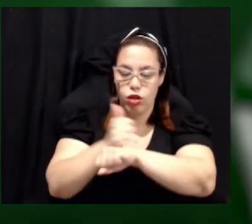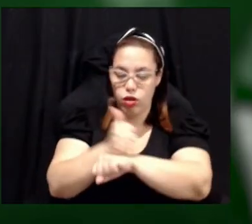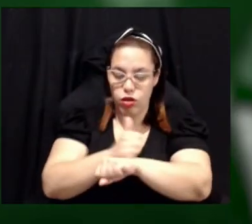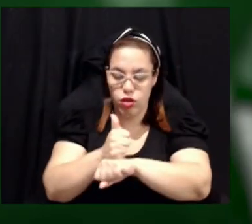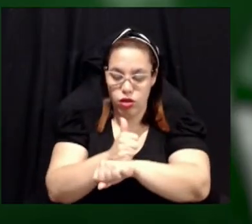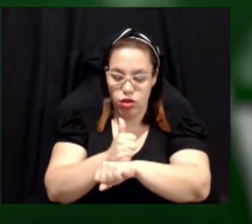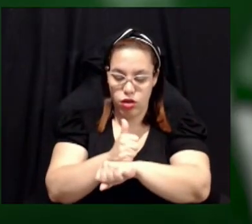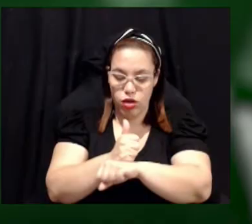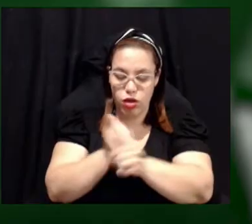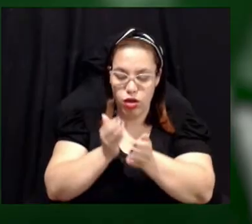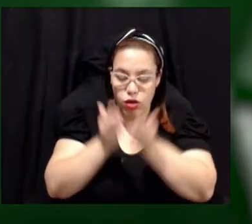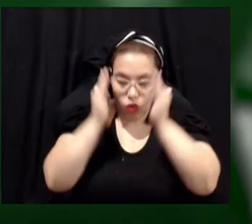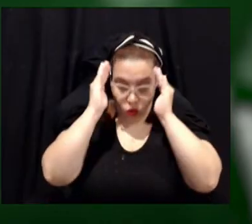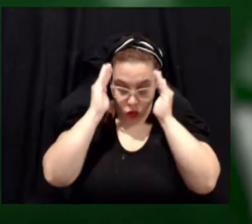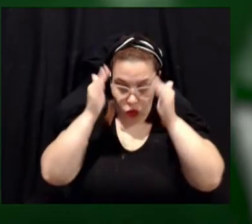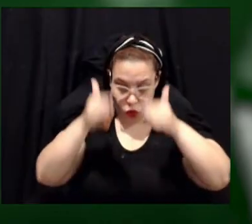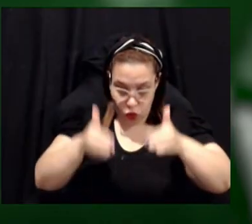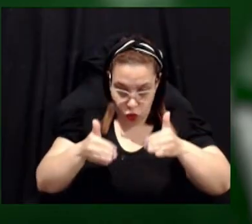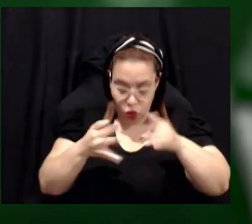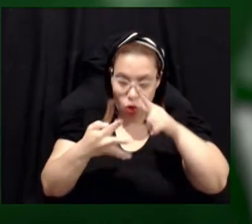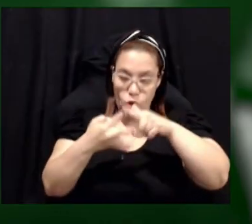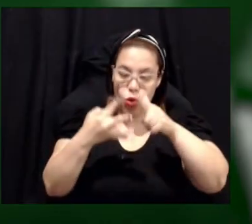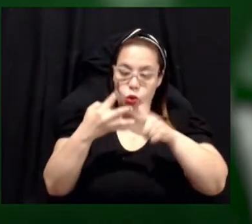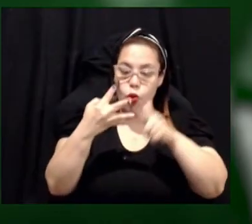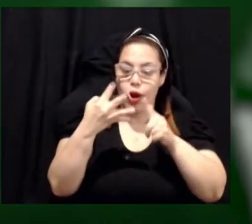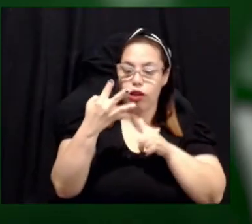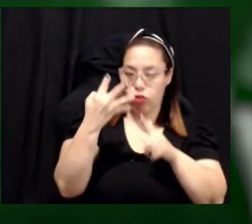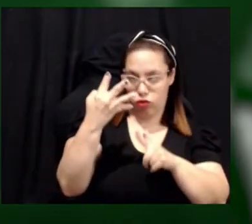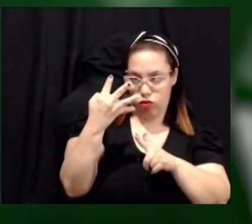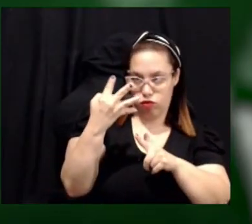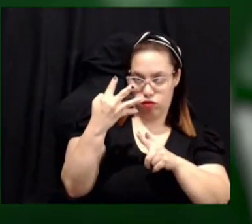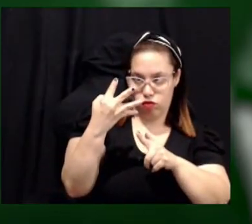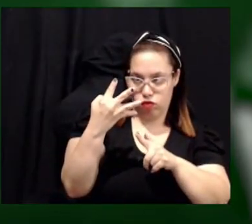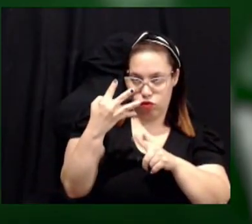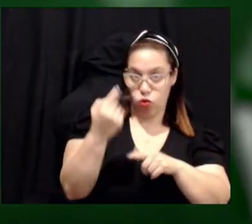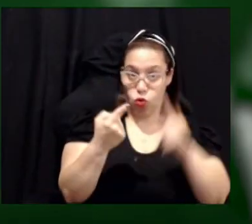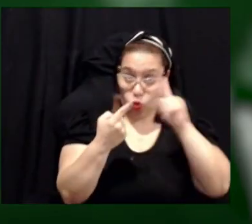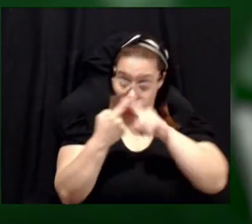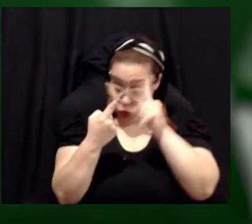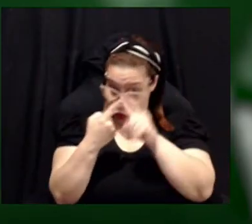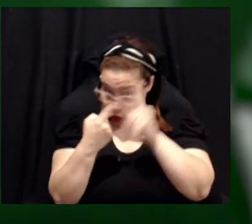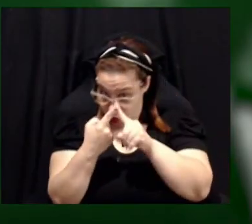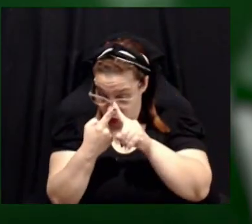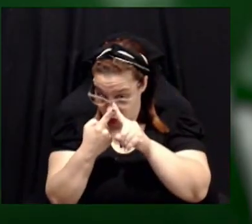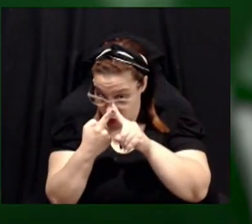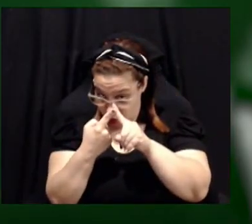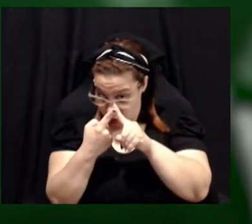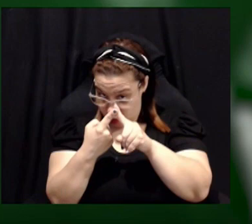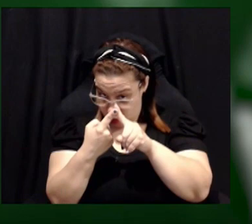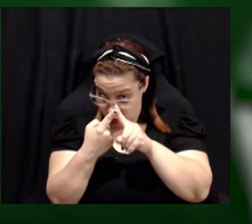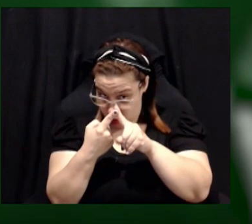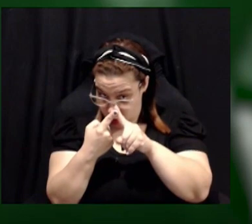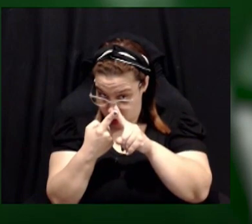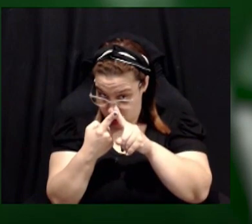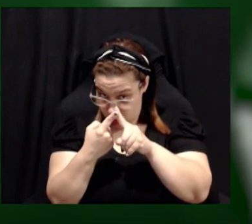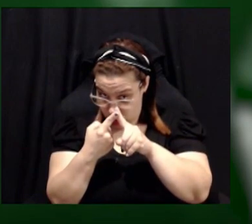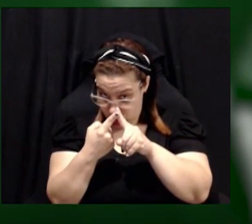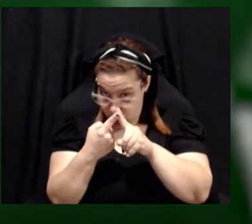direcionada para 4 pontos. 4. Um deles é como